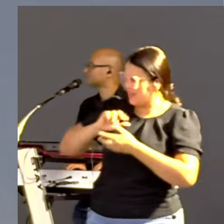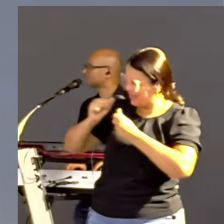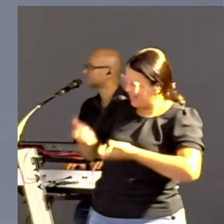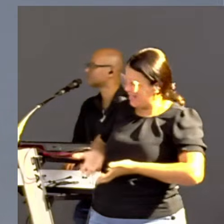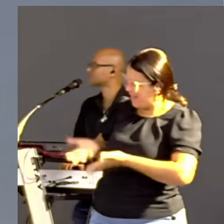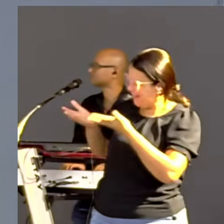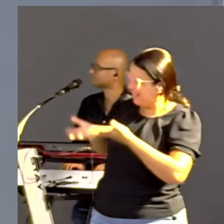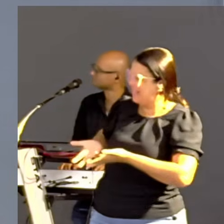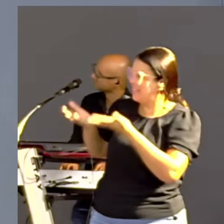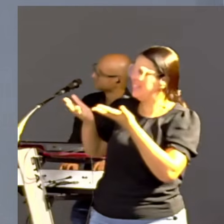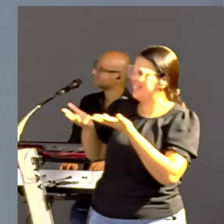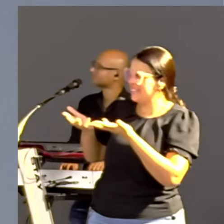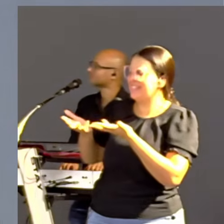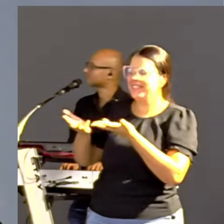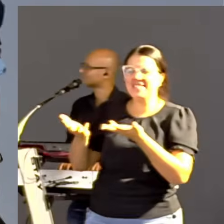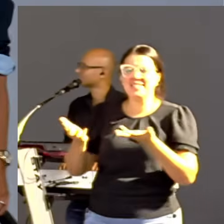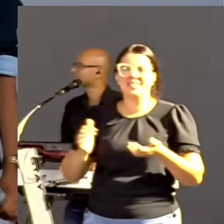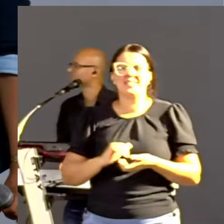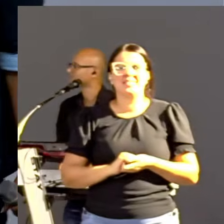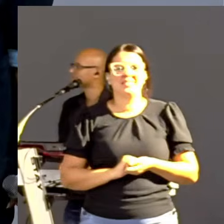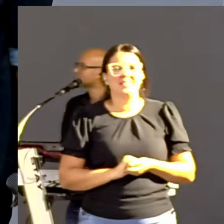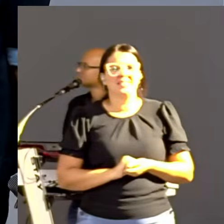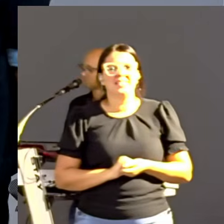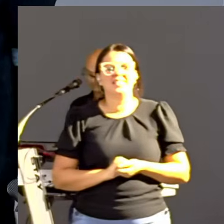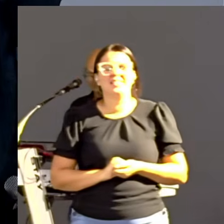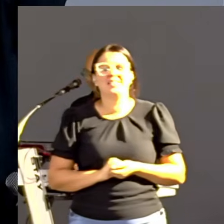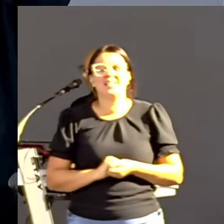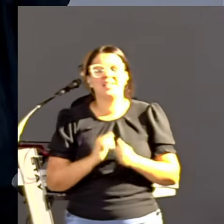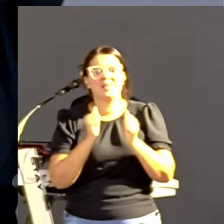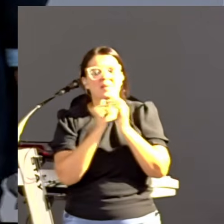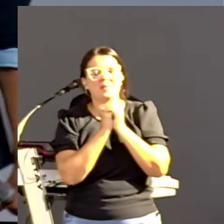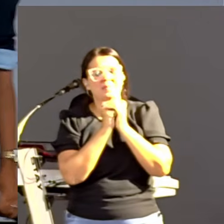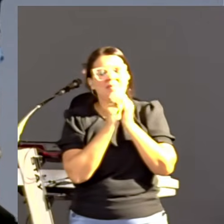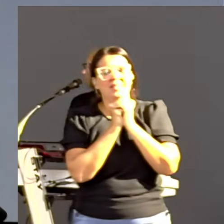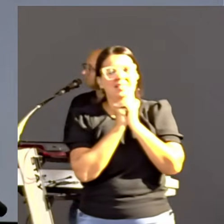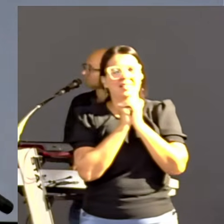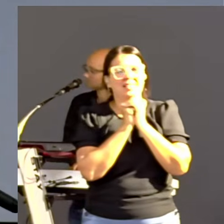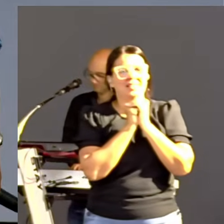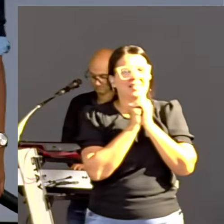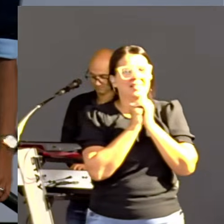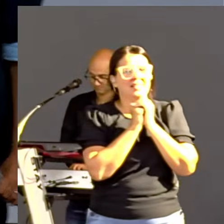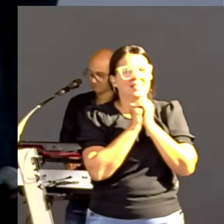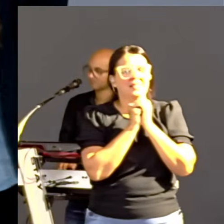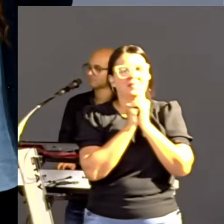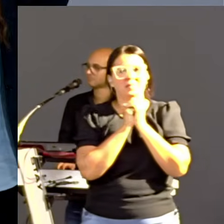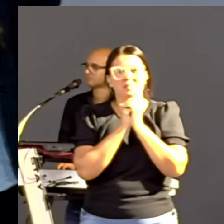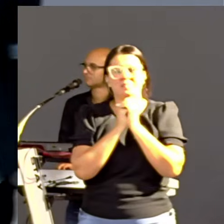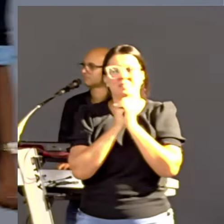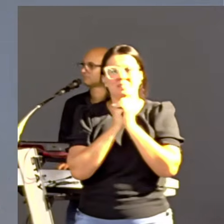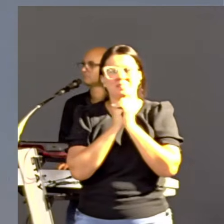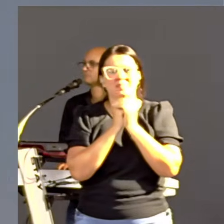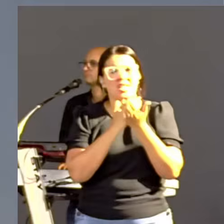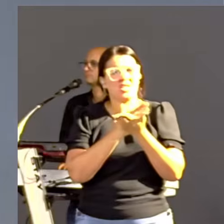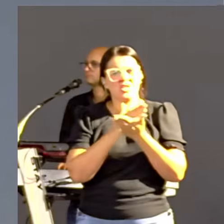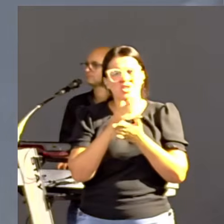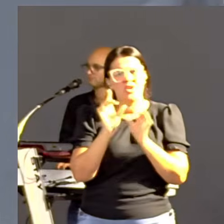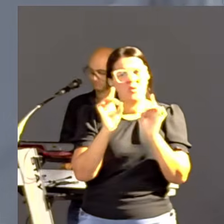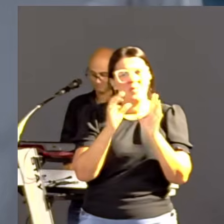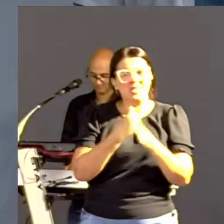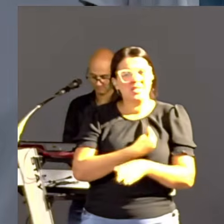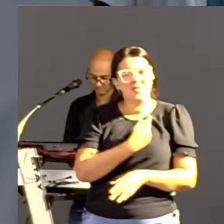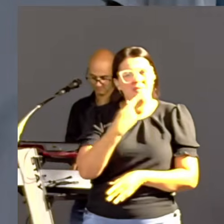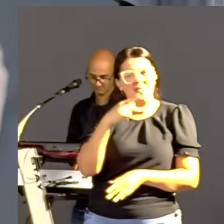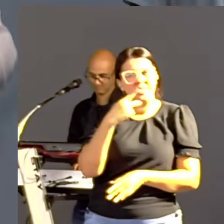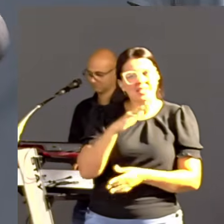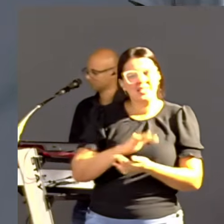O Senhor está te despertando. Amém. 2026 está só começando.